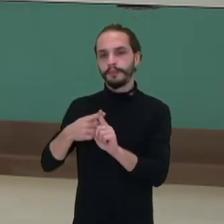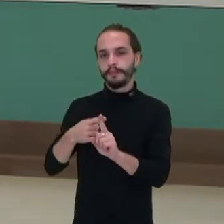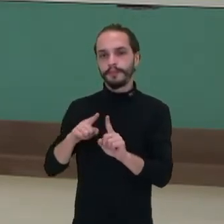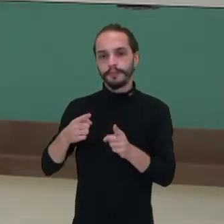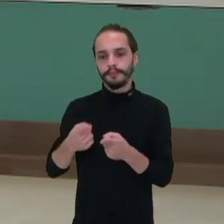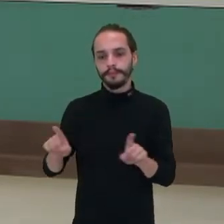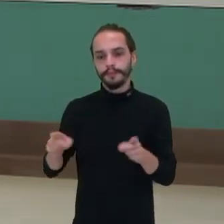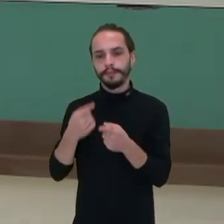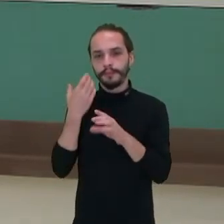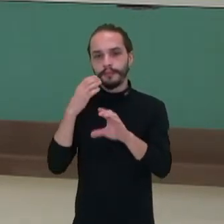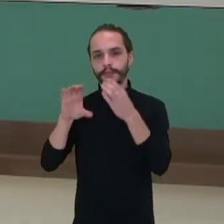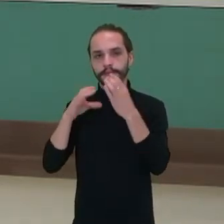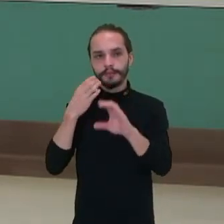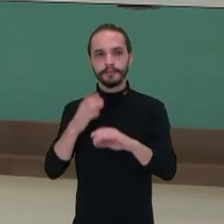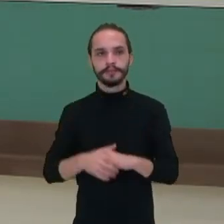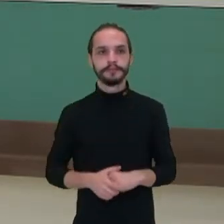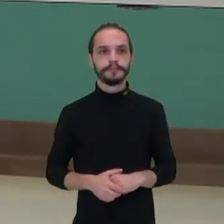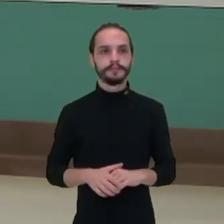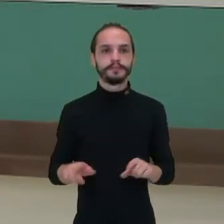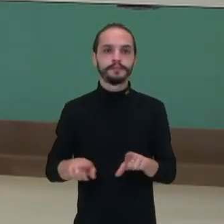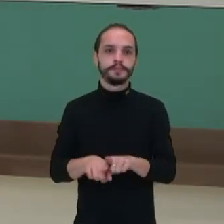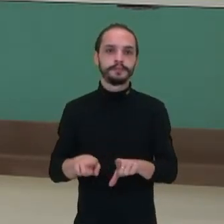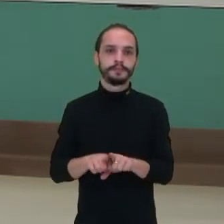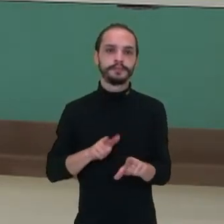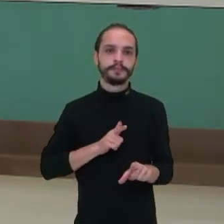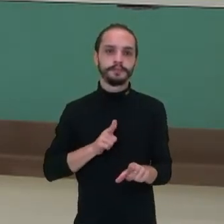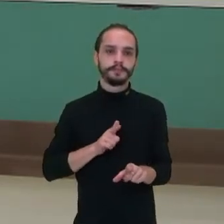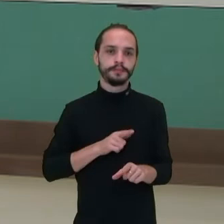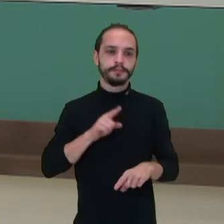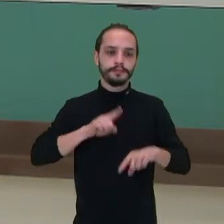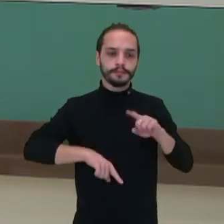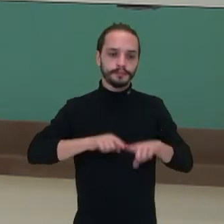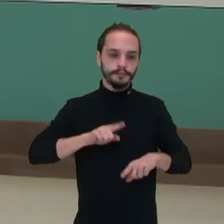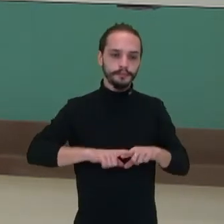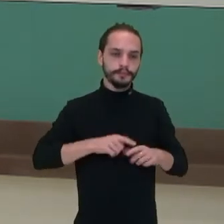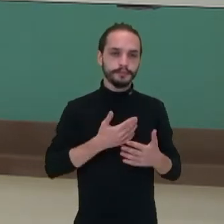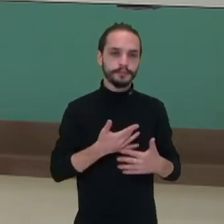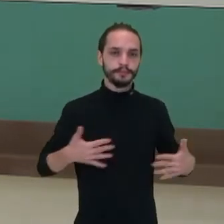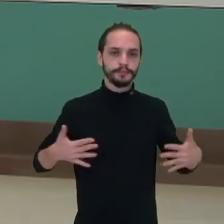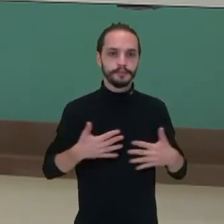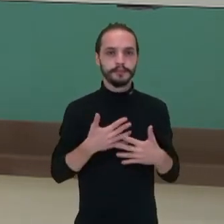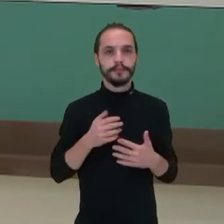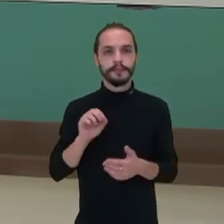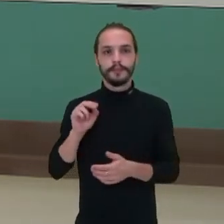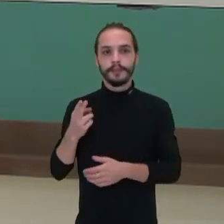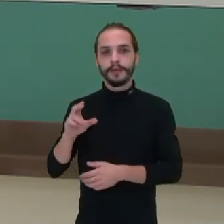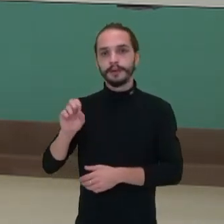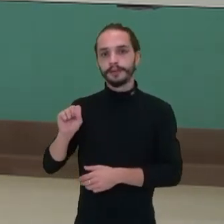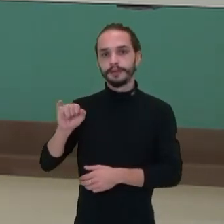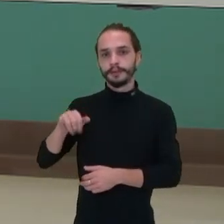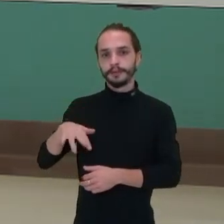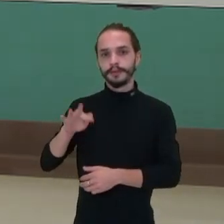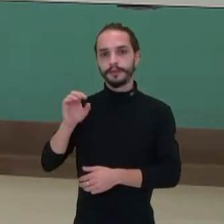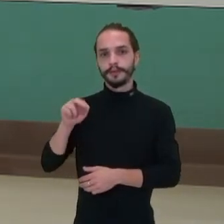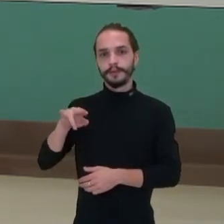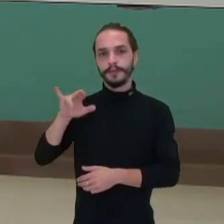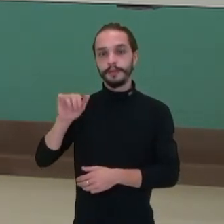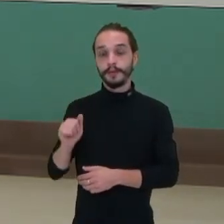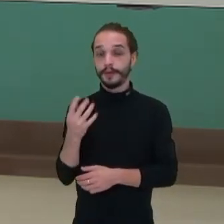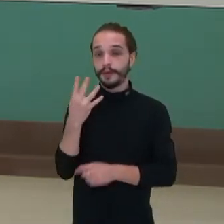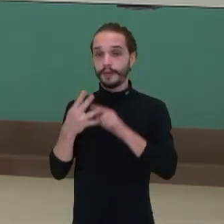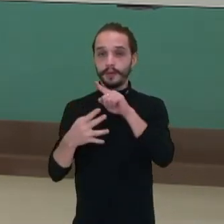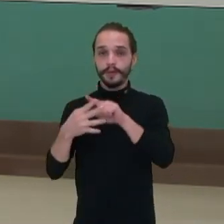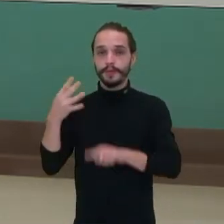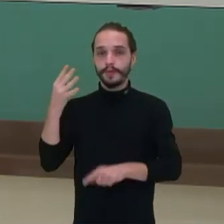só. E nós temos o instrumental ou sinfonia. O que é sinfonia? É quando as 4 famílias de instrumentos musicais, que é cordas,